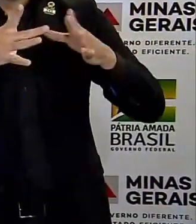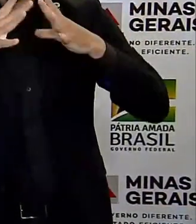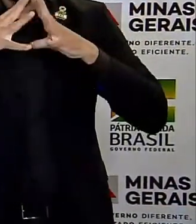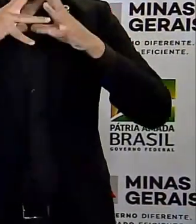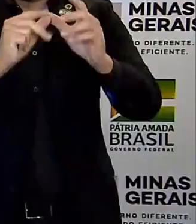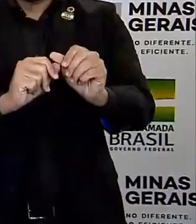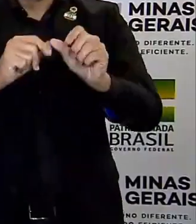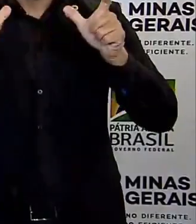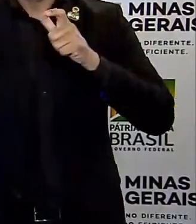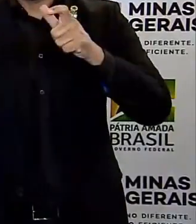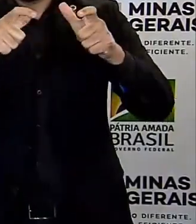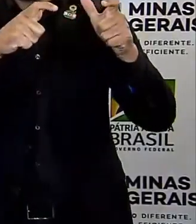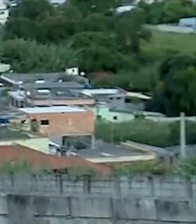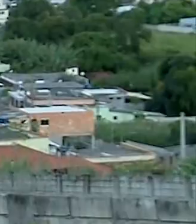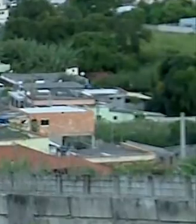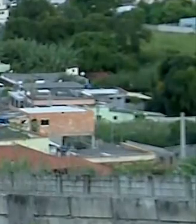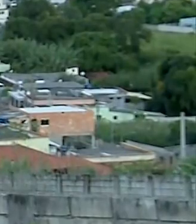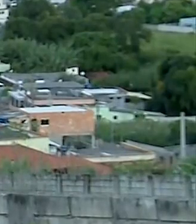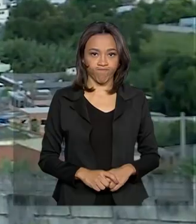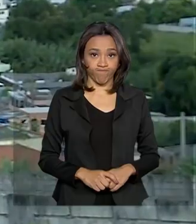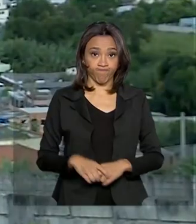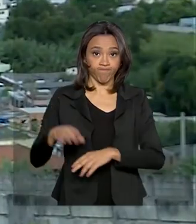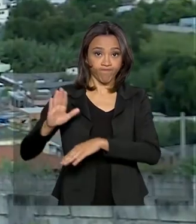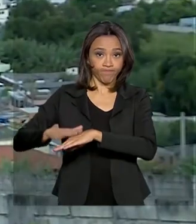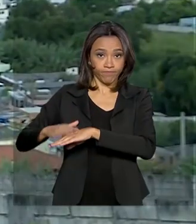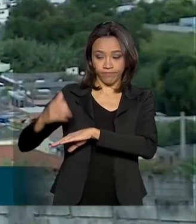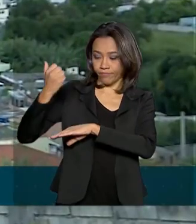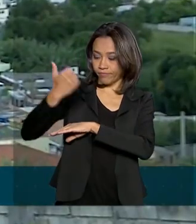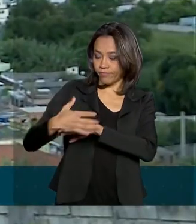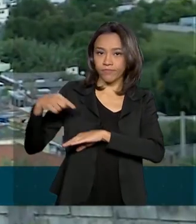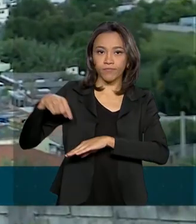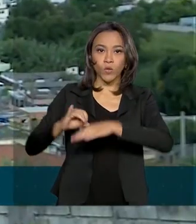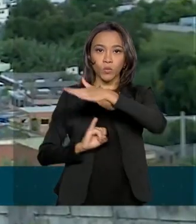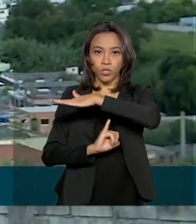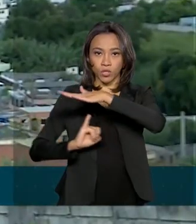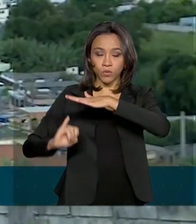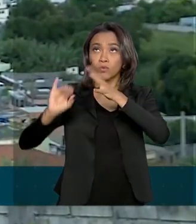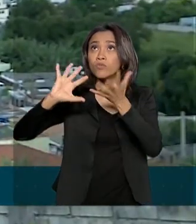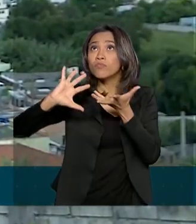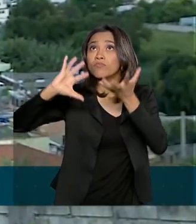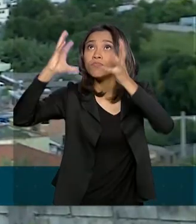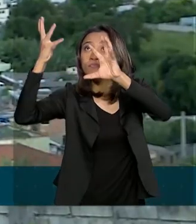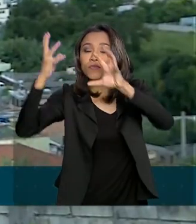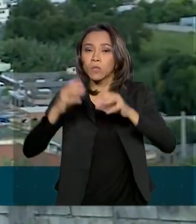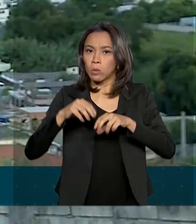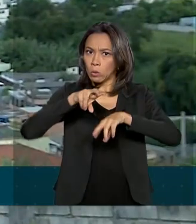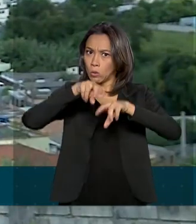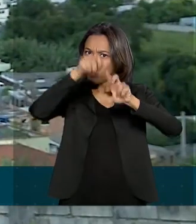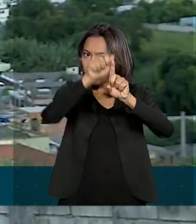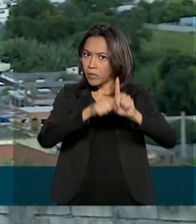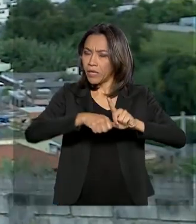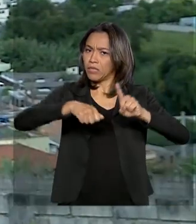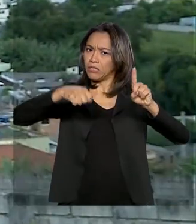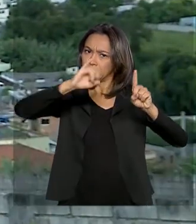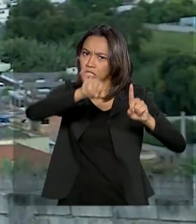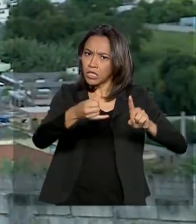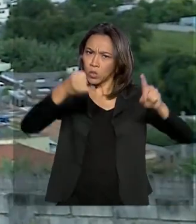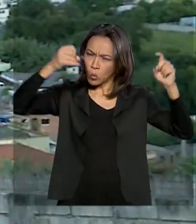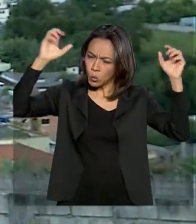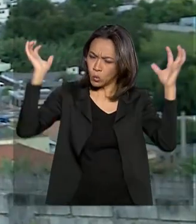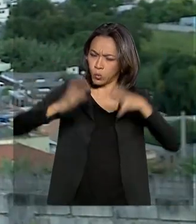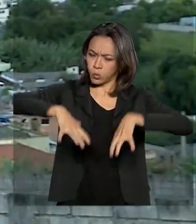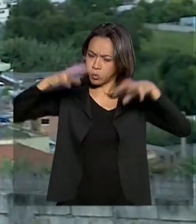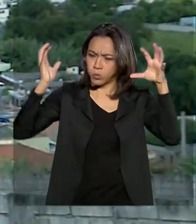do estado com agilidade. Segundo o Instituto Nacional de Meteorologia, janeiro já é o mês mais chuvoso da